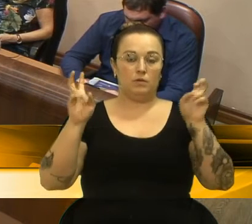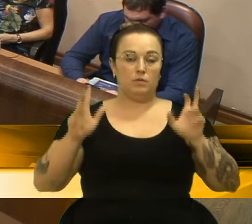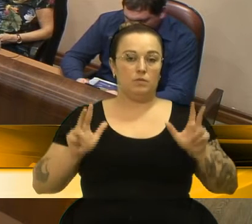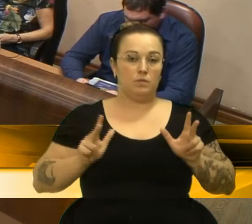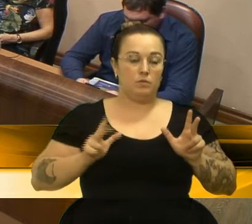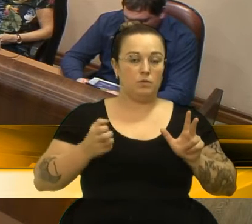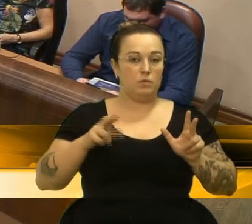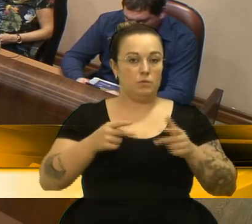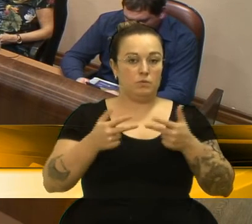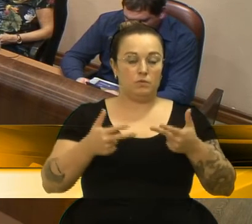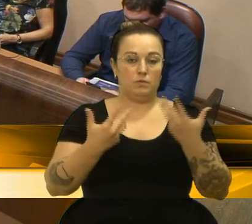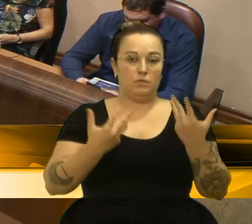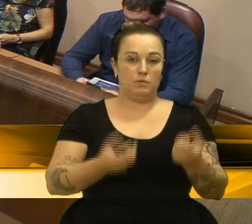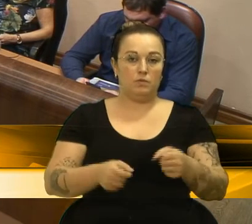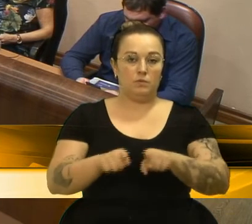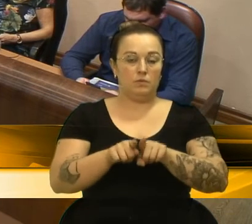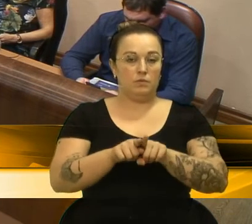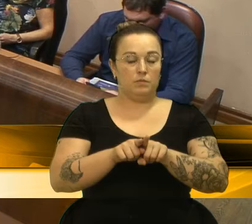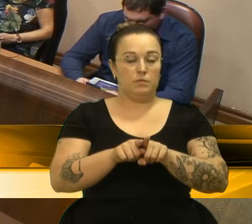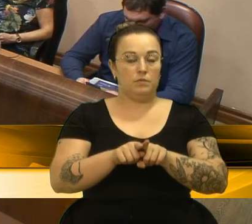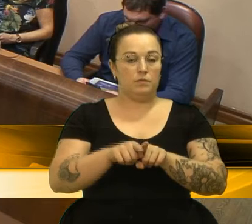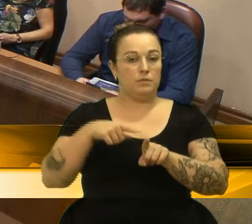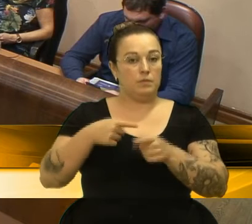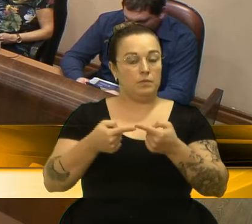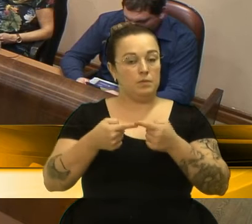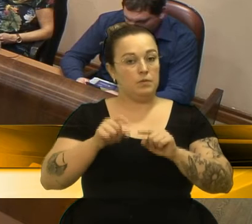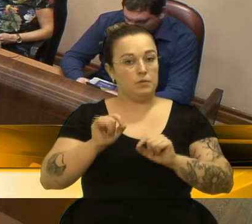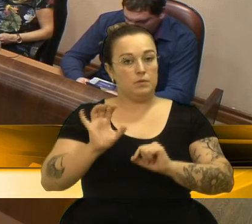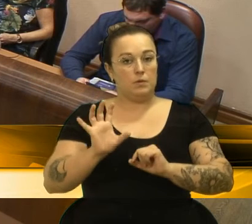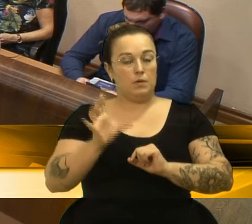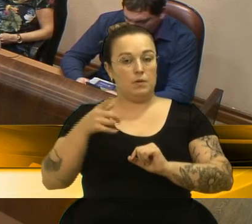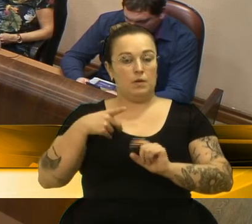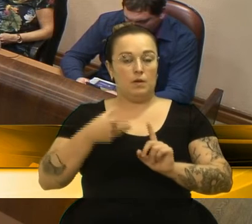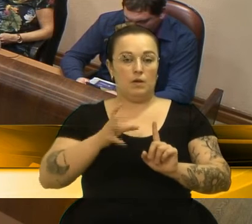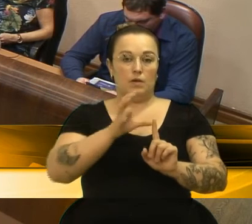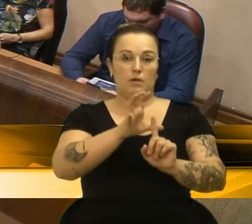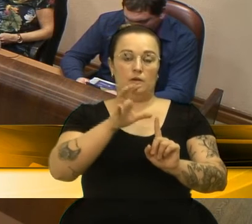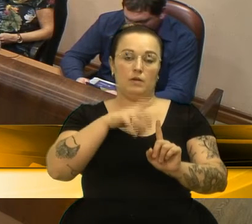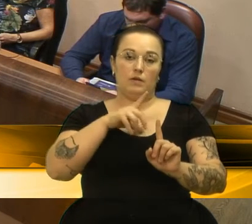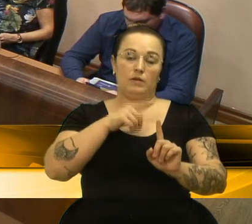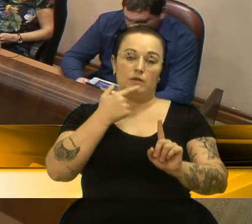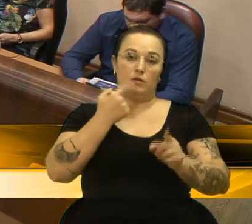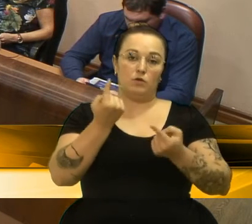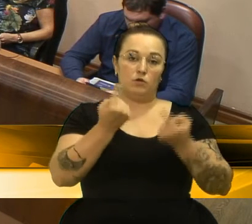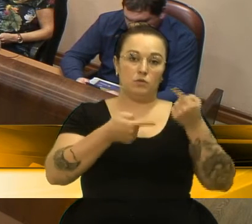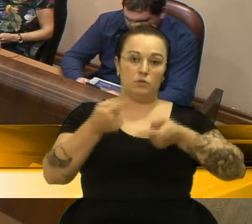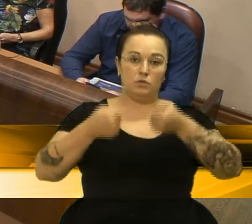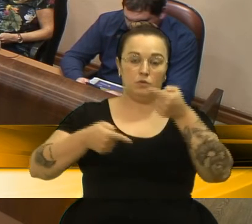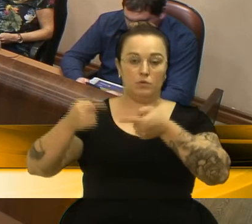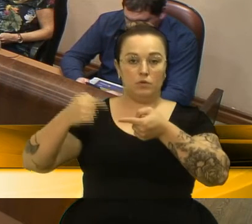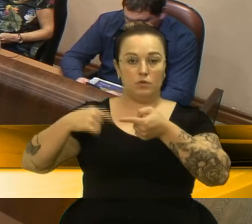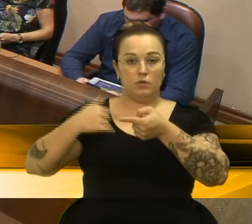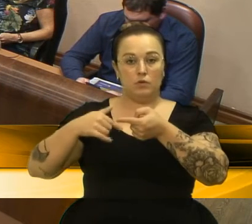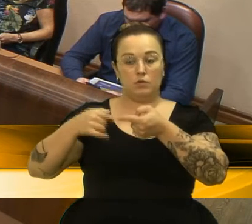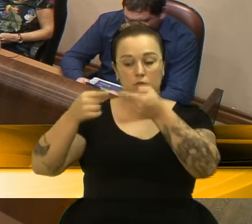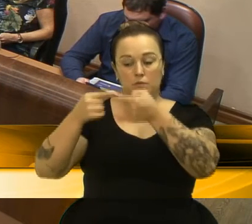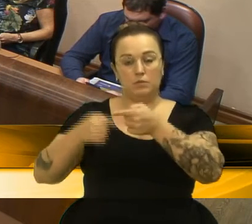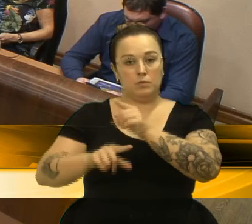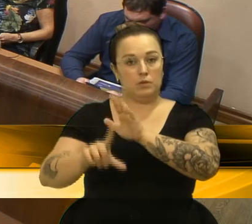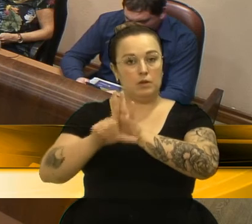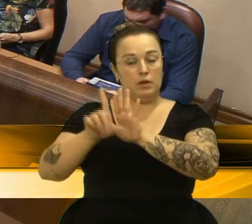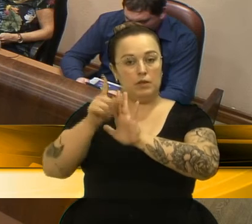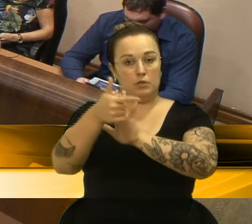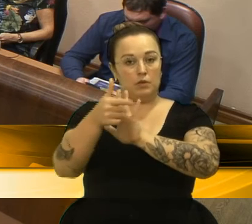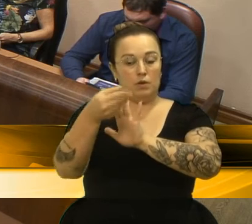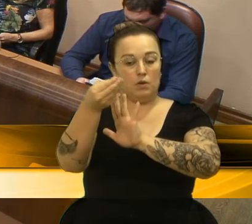razão aceita. Entretanto, entre a defesa do princípio que é salutar e, por isso mesmo, em face da disposição legal, não há como punir o prefeito